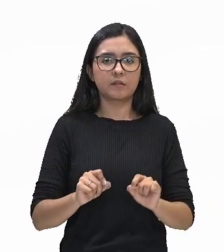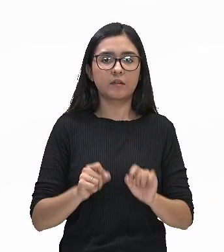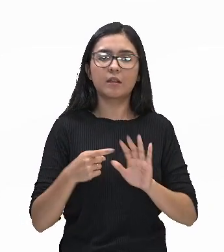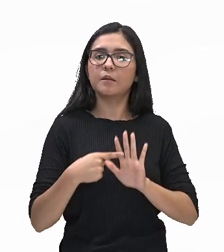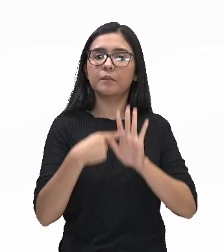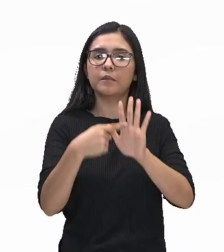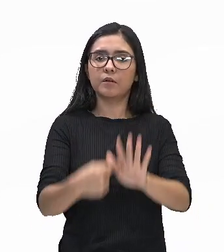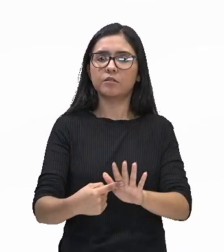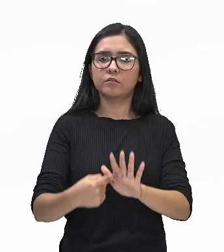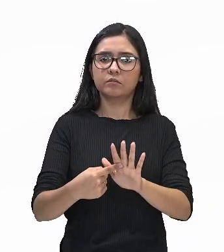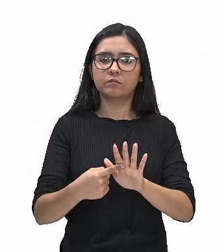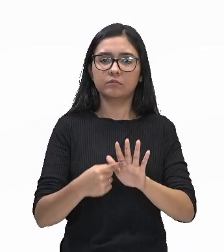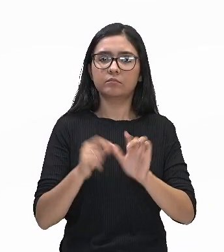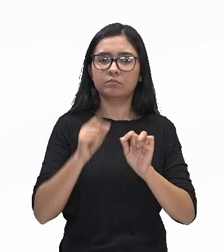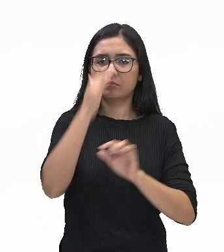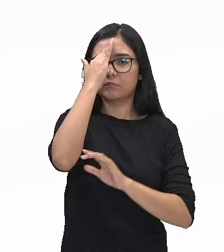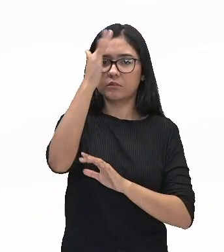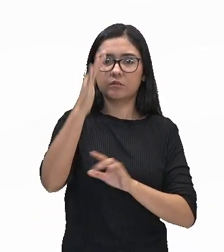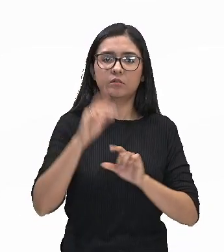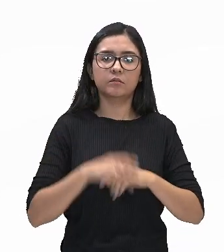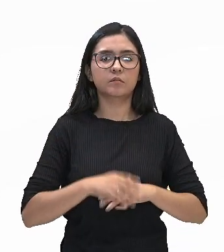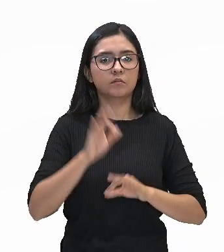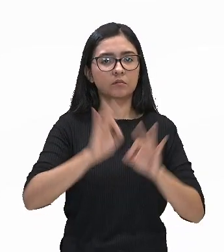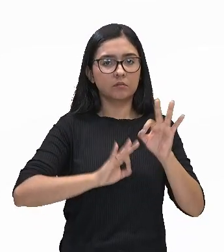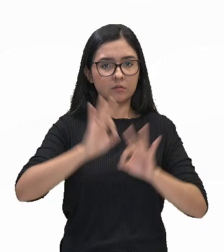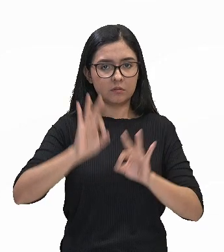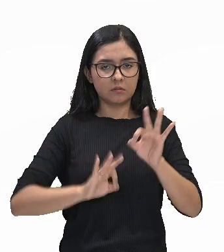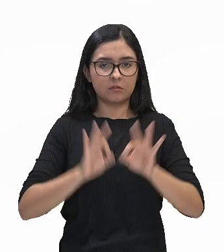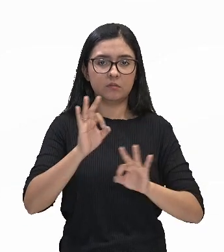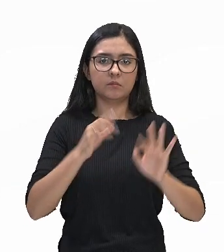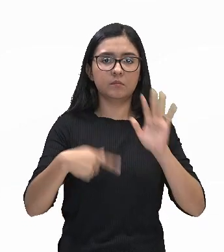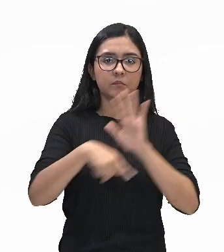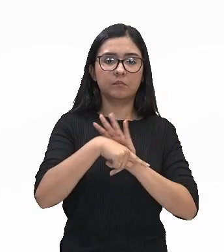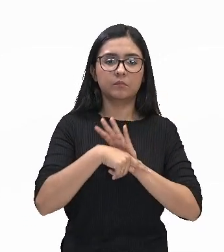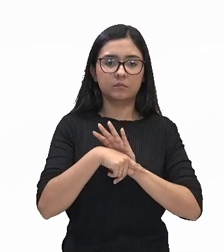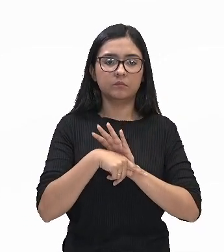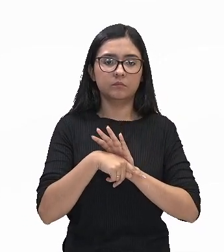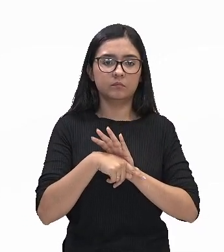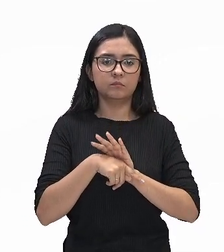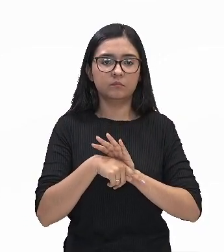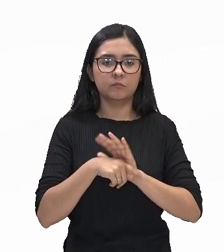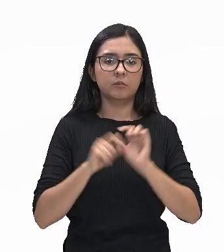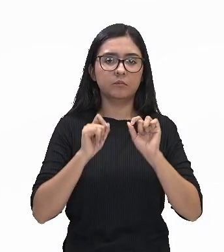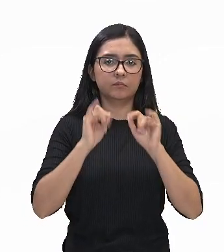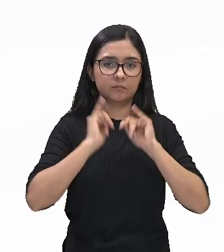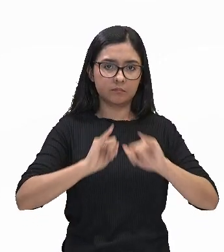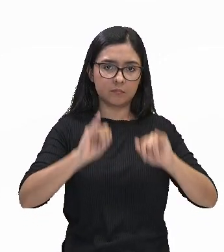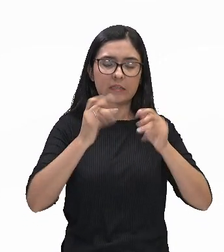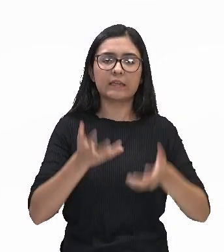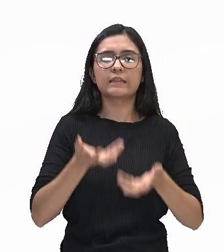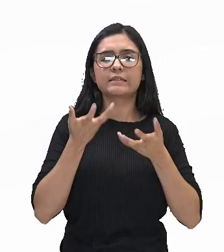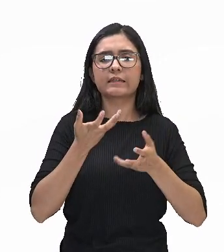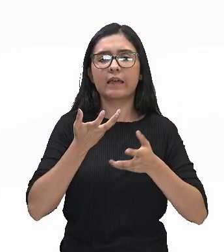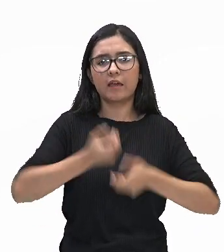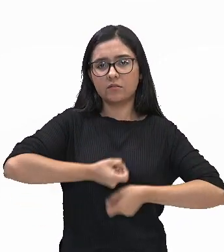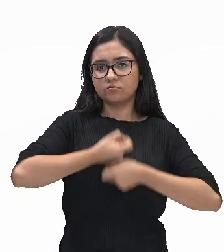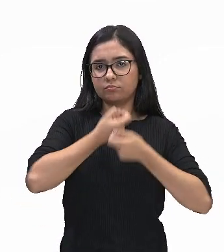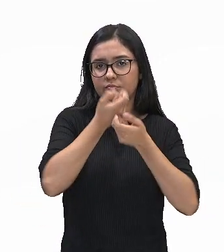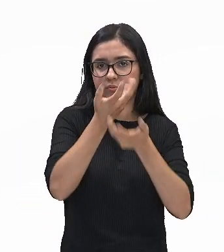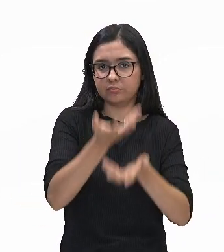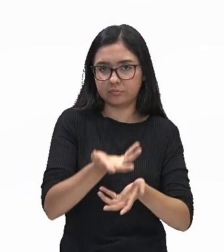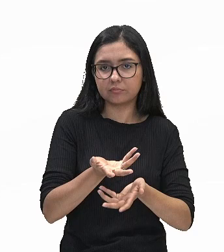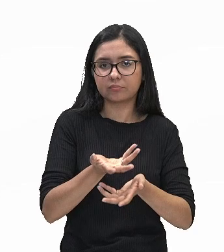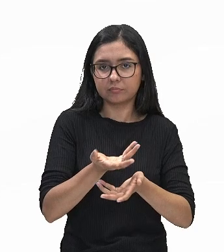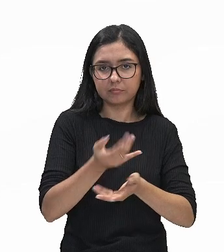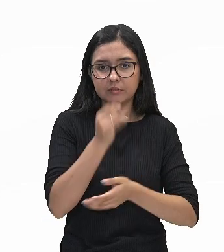enfatiza a elaboração da mensagem. O que é que importa? A mensagem que se quer passar. Quando